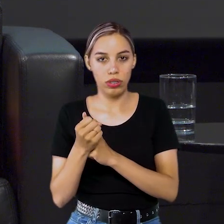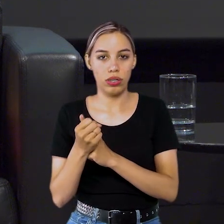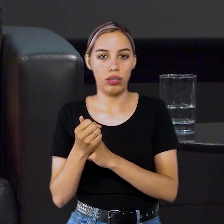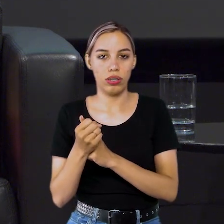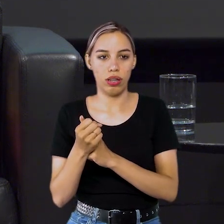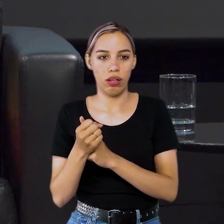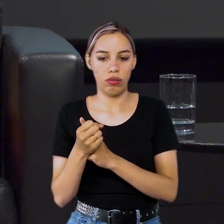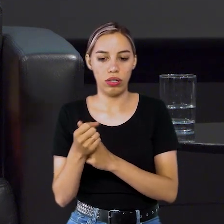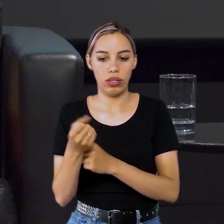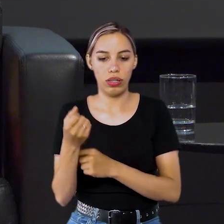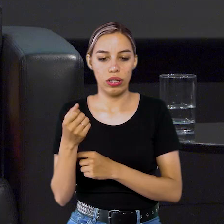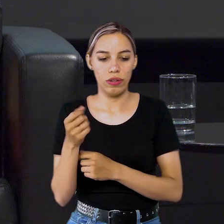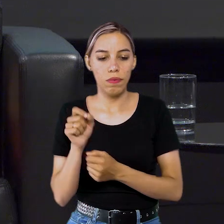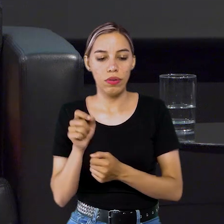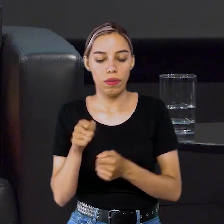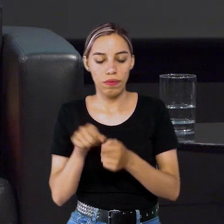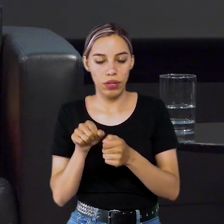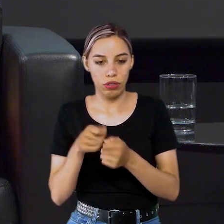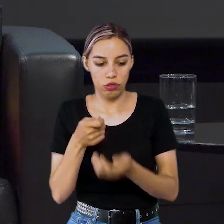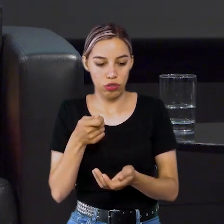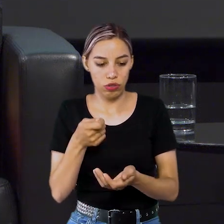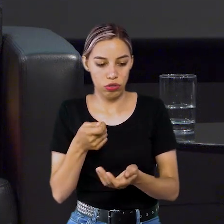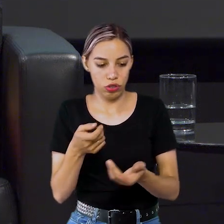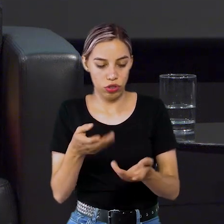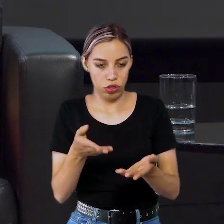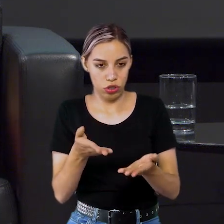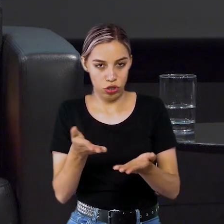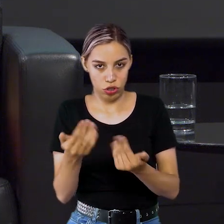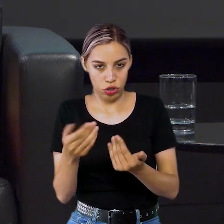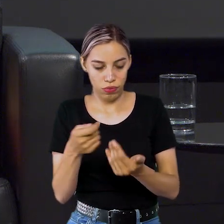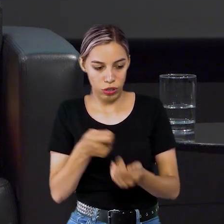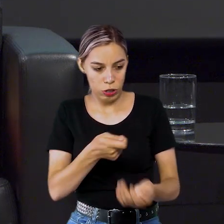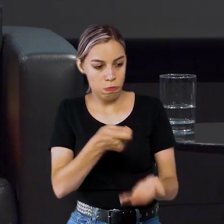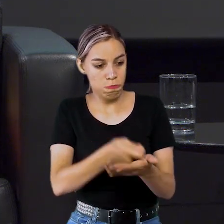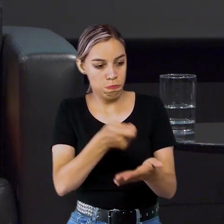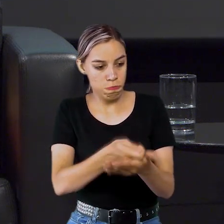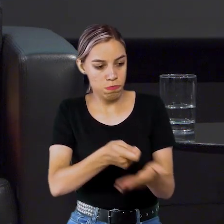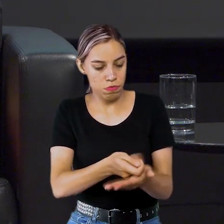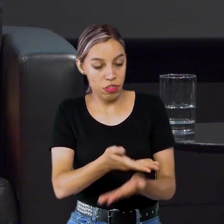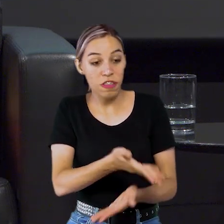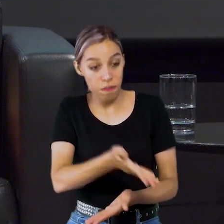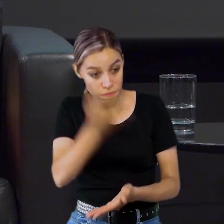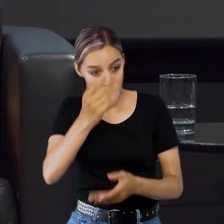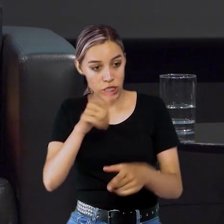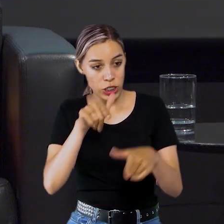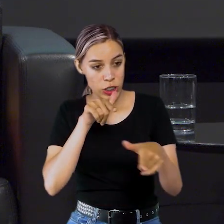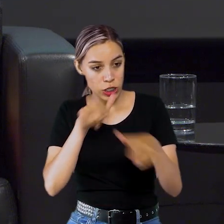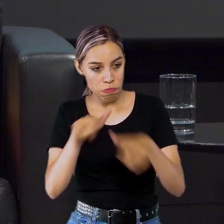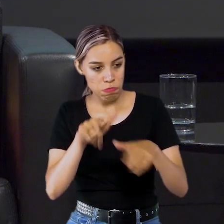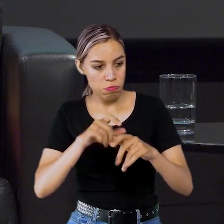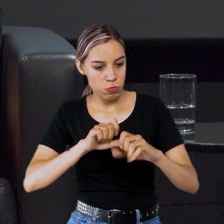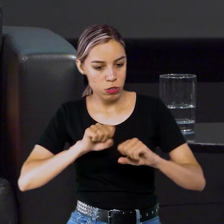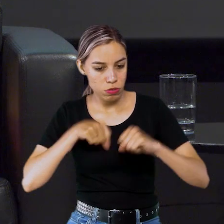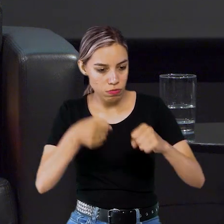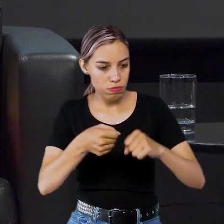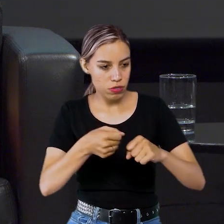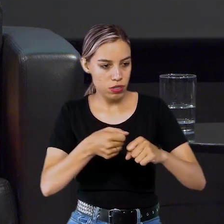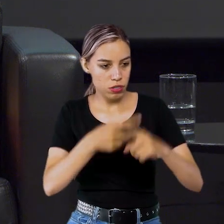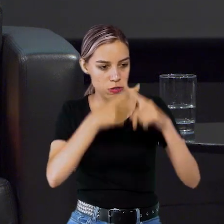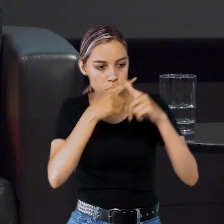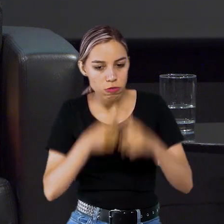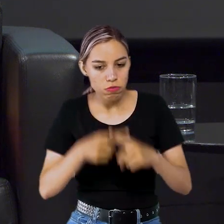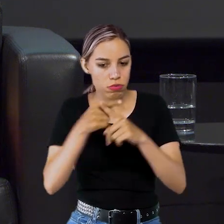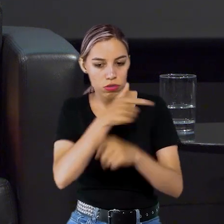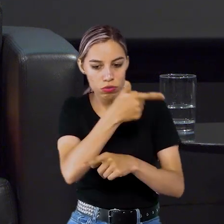jovens sendo impulsionados a entrar no mercado de trabalho e viver uma vida competitiva, que é o que